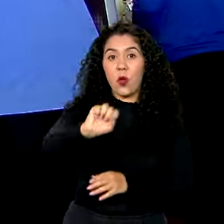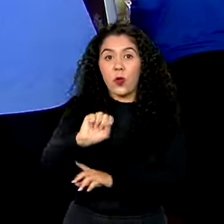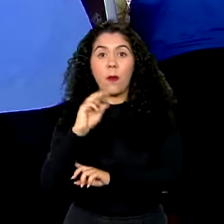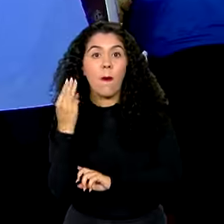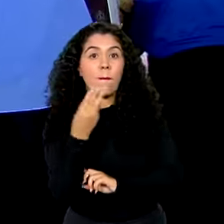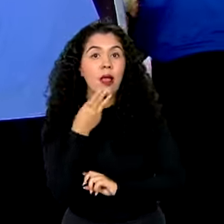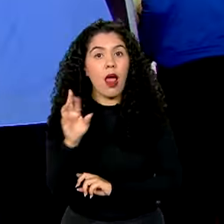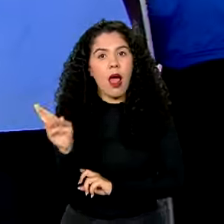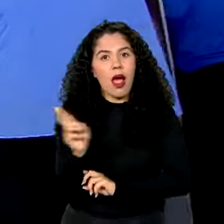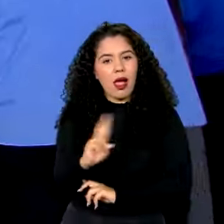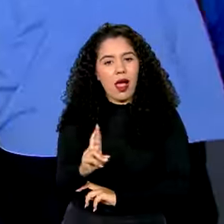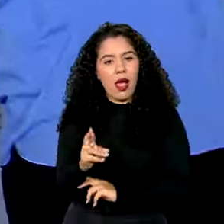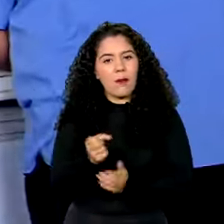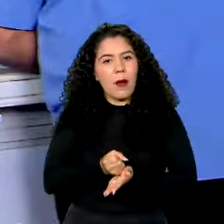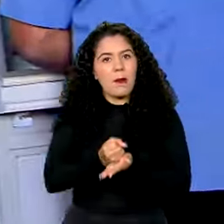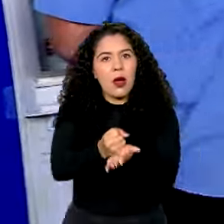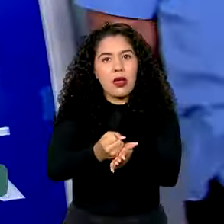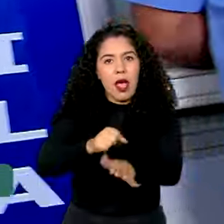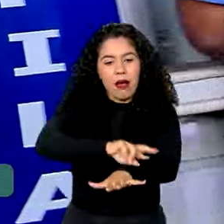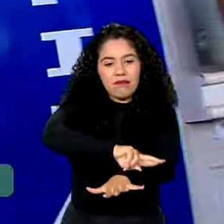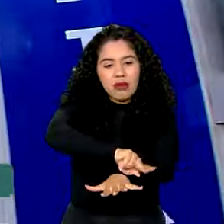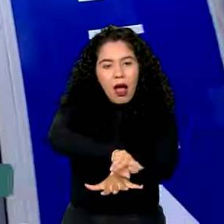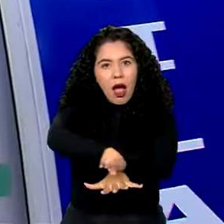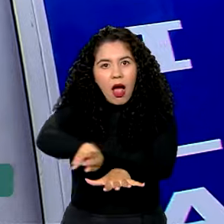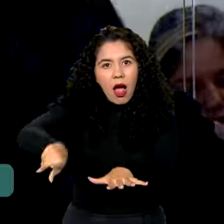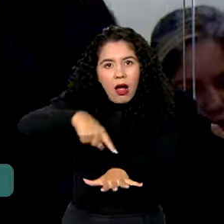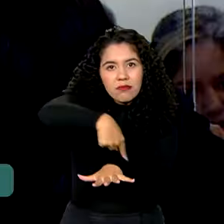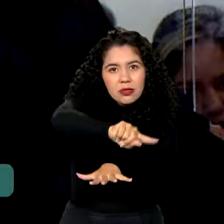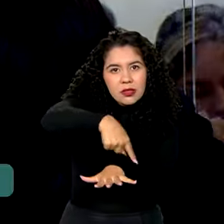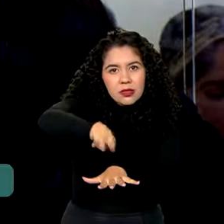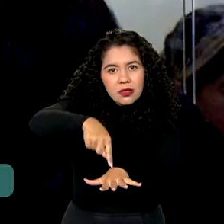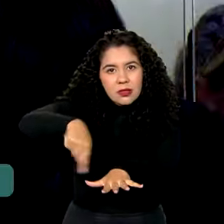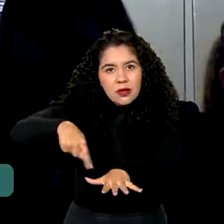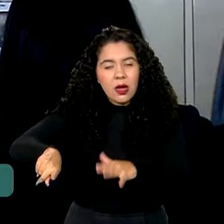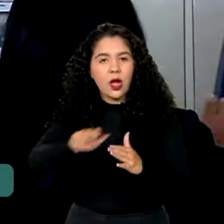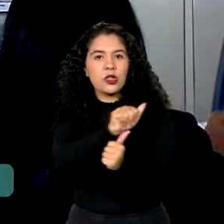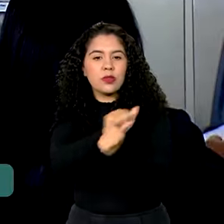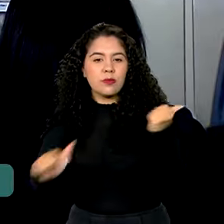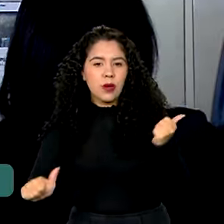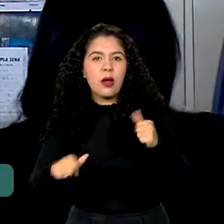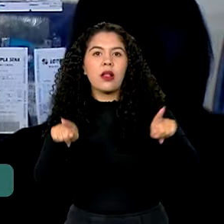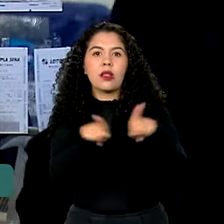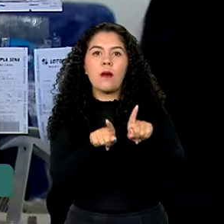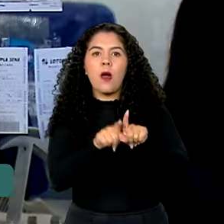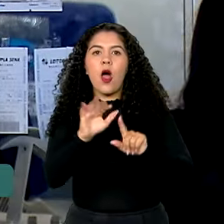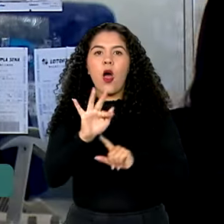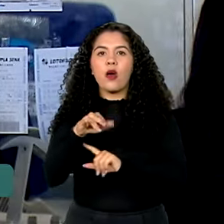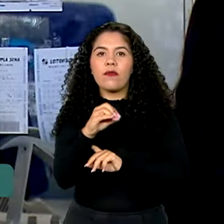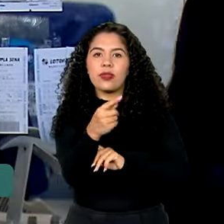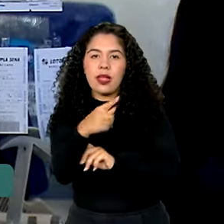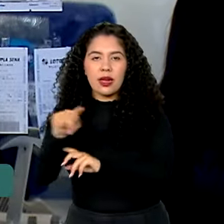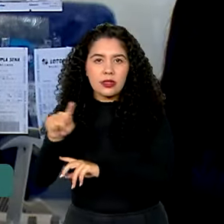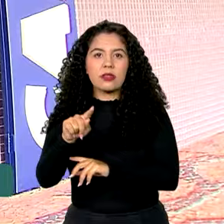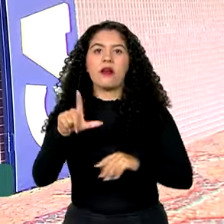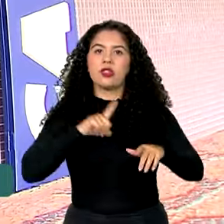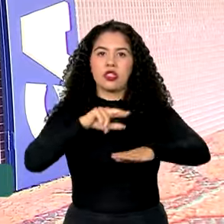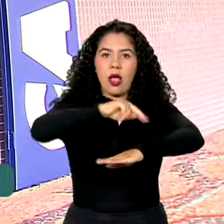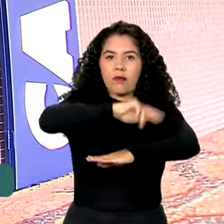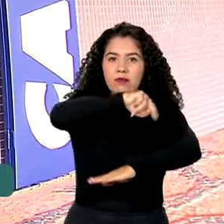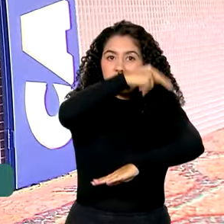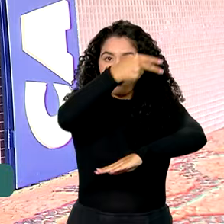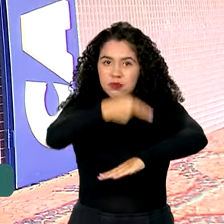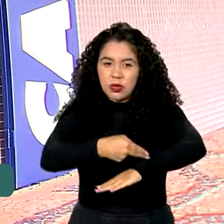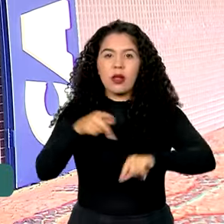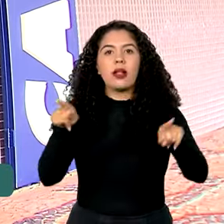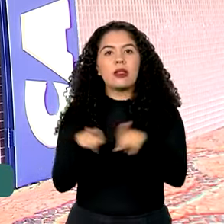R$698 milhões para apoiar diversas modalidades esportivas, incluindo as confederações brasileiras de atletismo e de ginástica, além